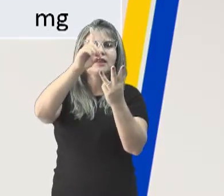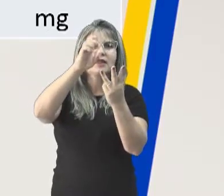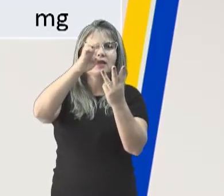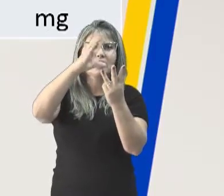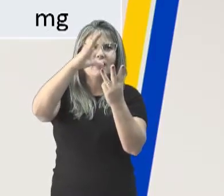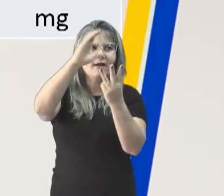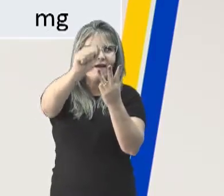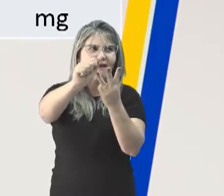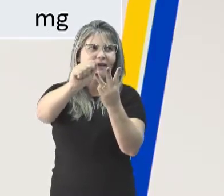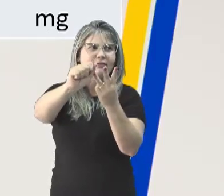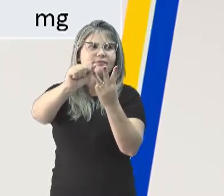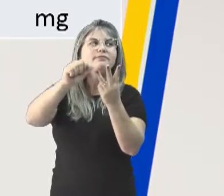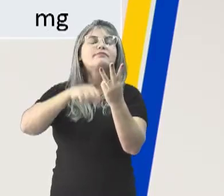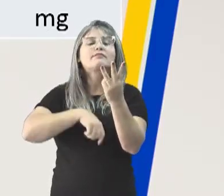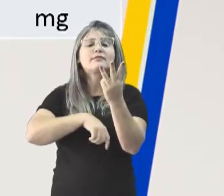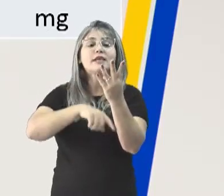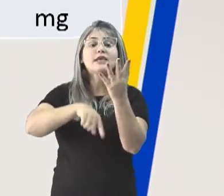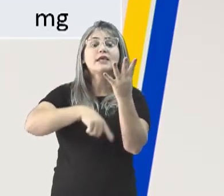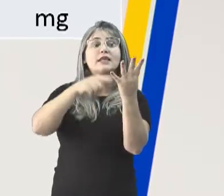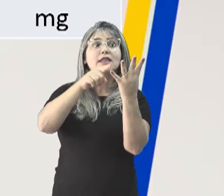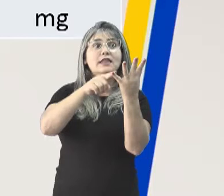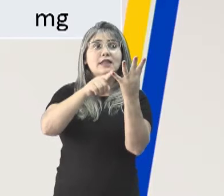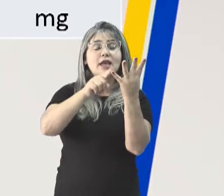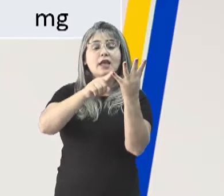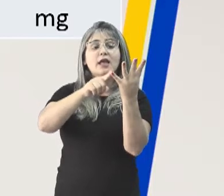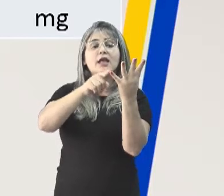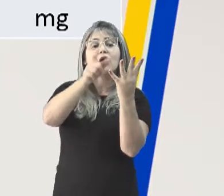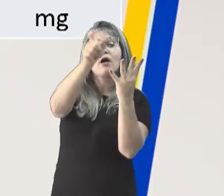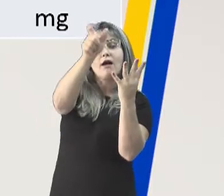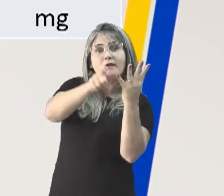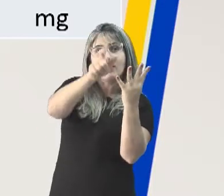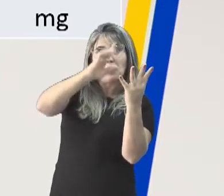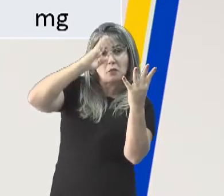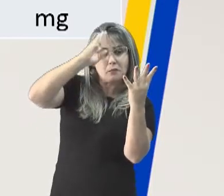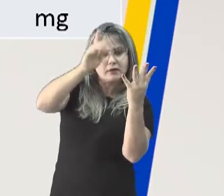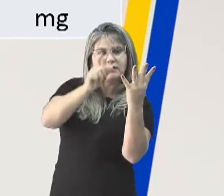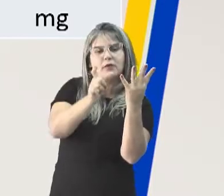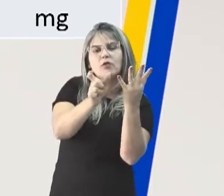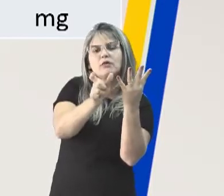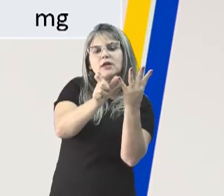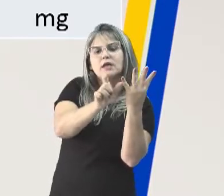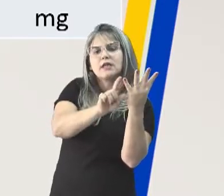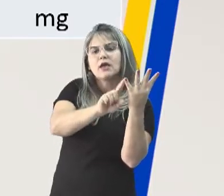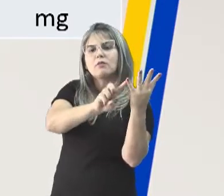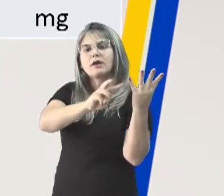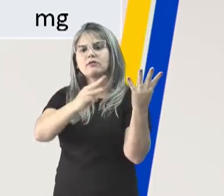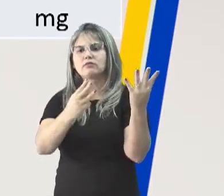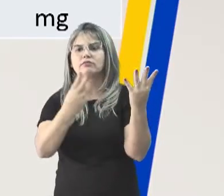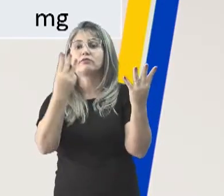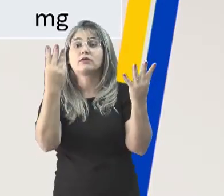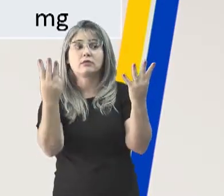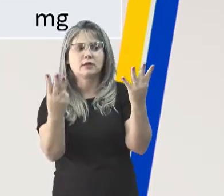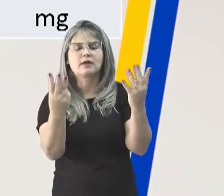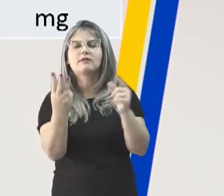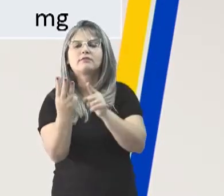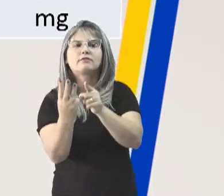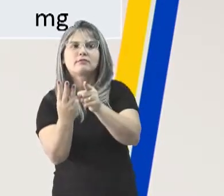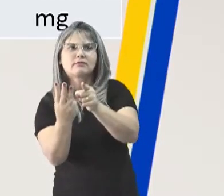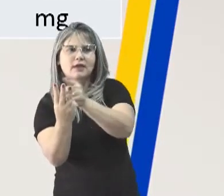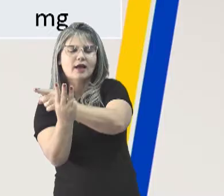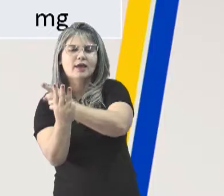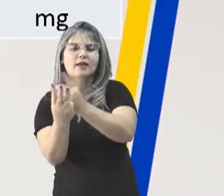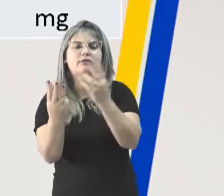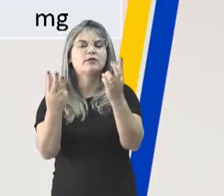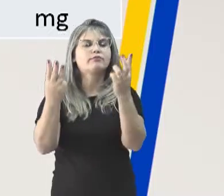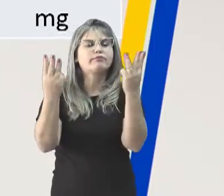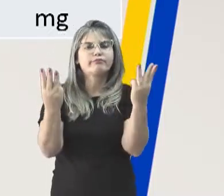10. E nos submúltiplos, esses prefixos, eles são derivados do latim. Deci, que vem de décimo, centi,